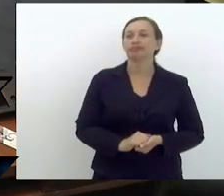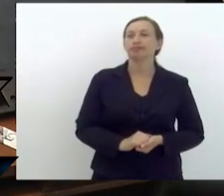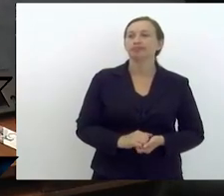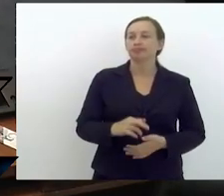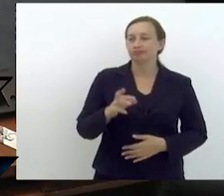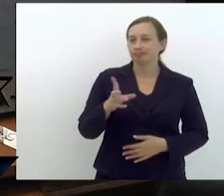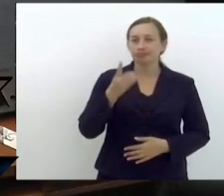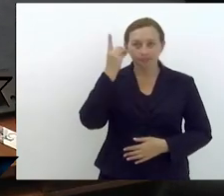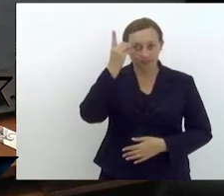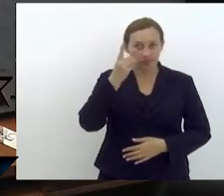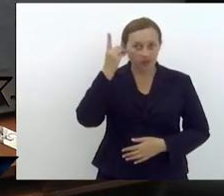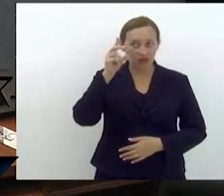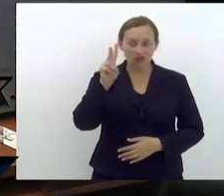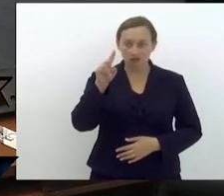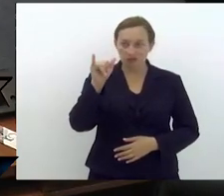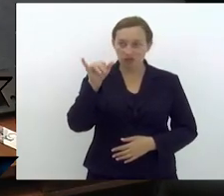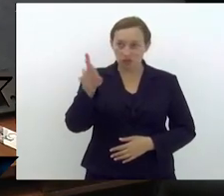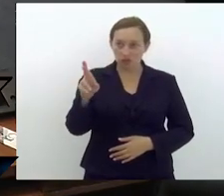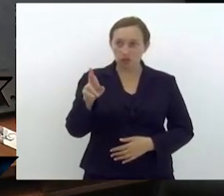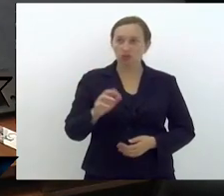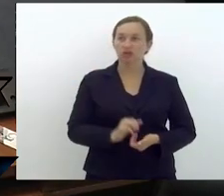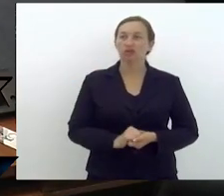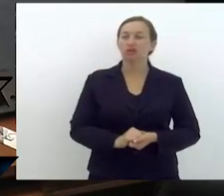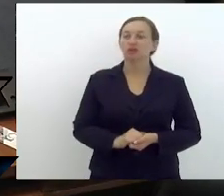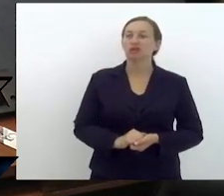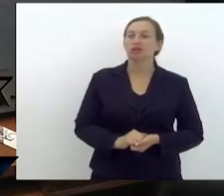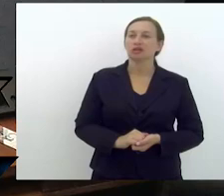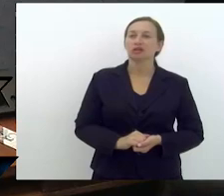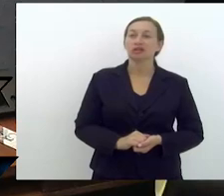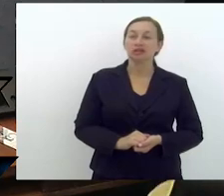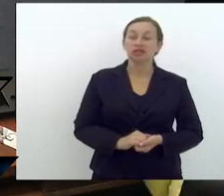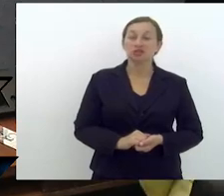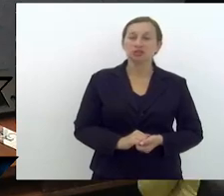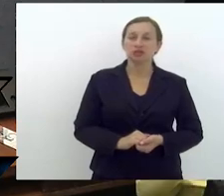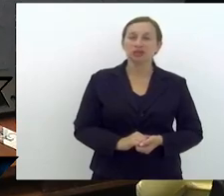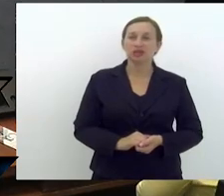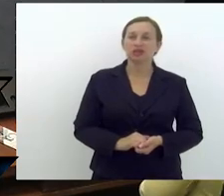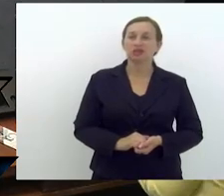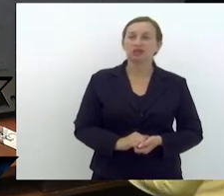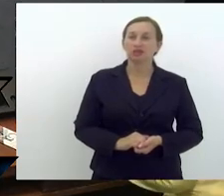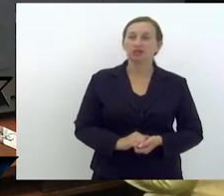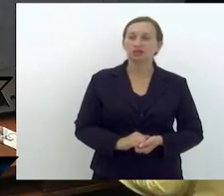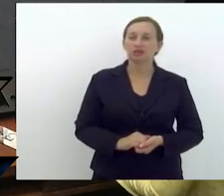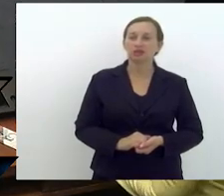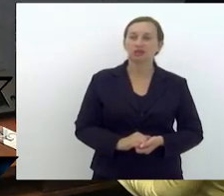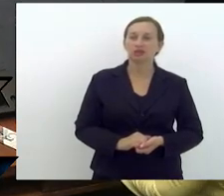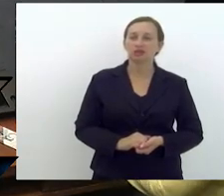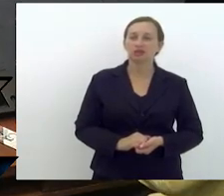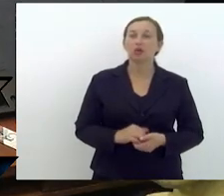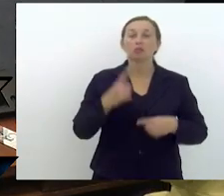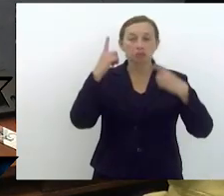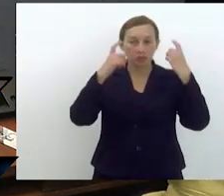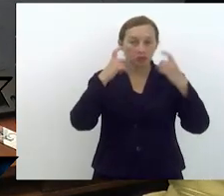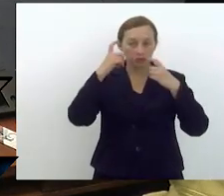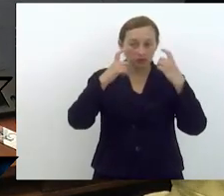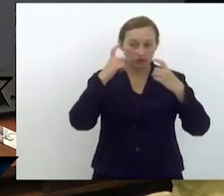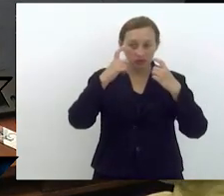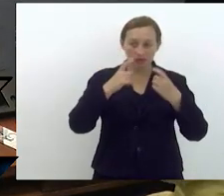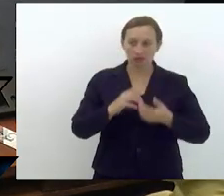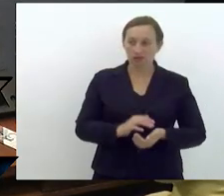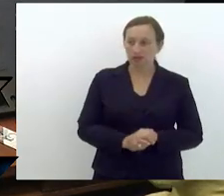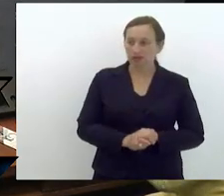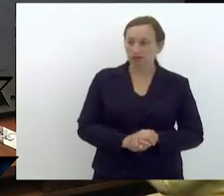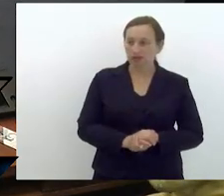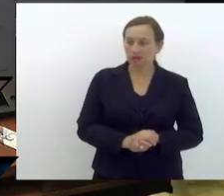Deputado por favor só para somar vossa excelência com a preocupação é